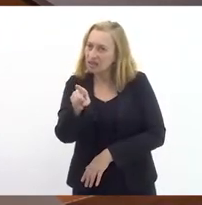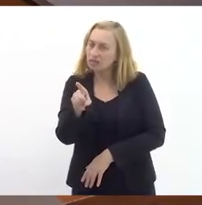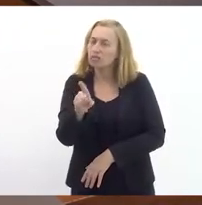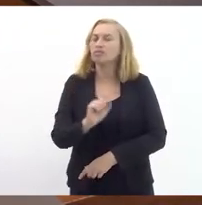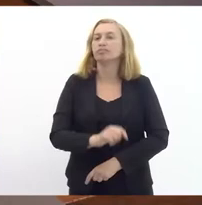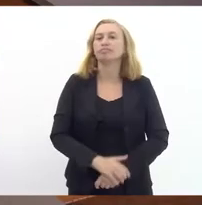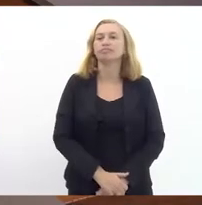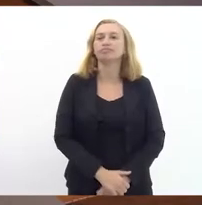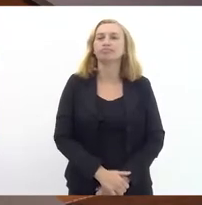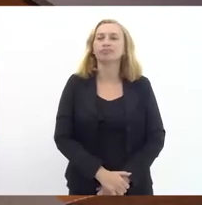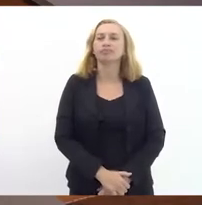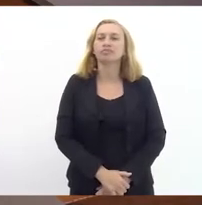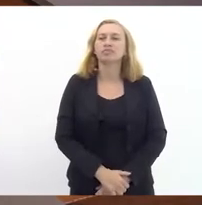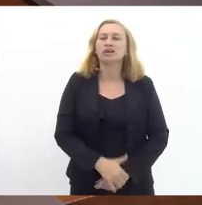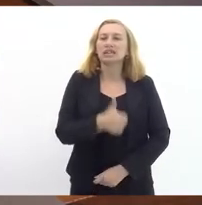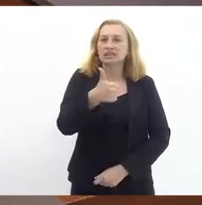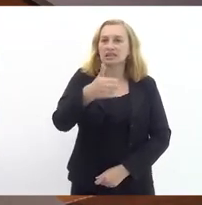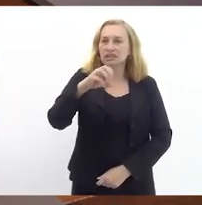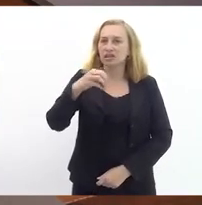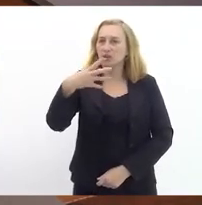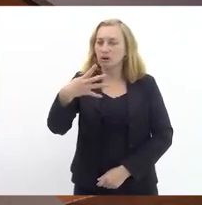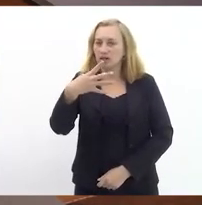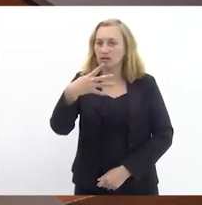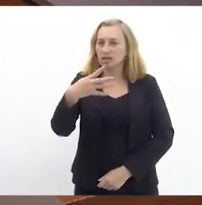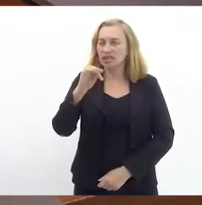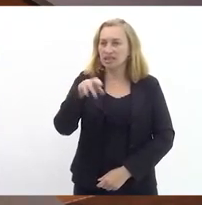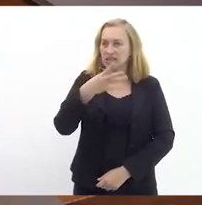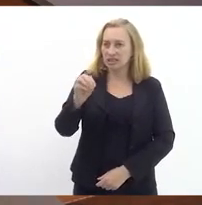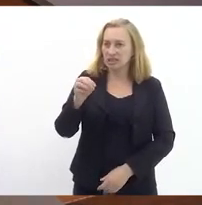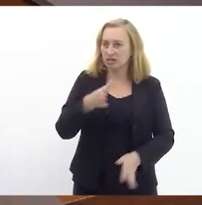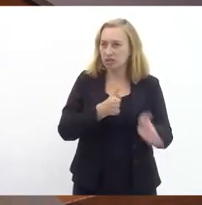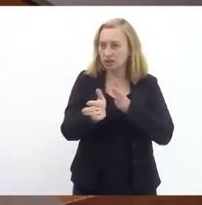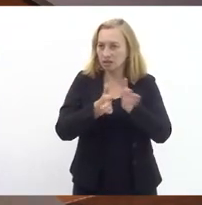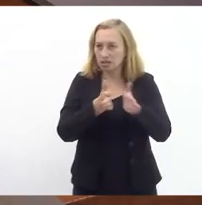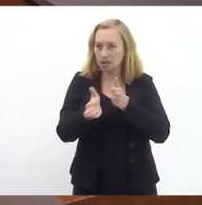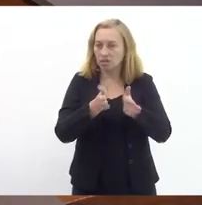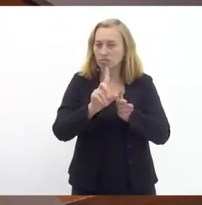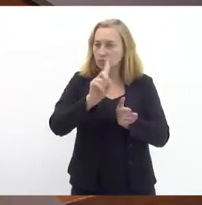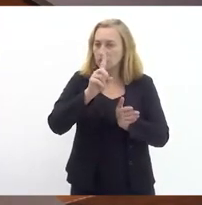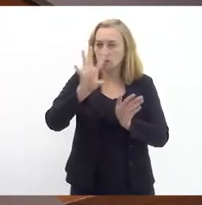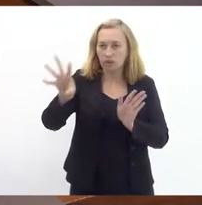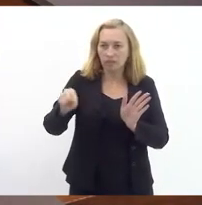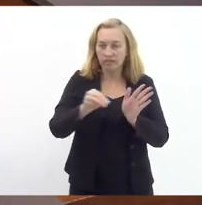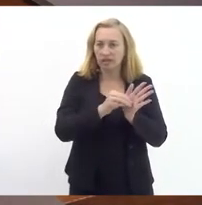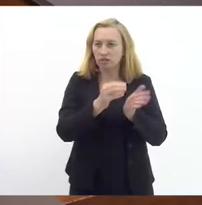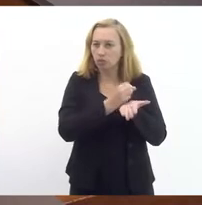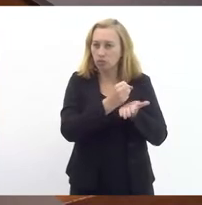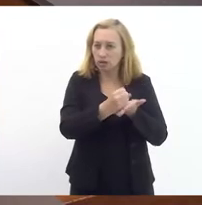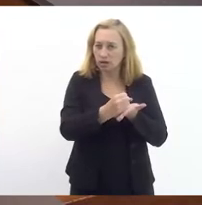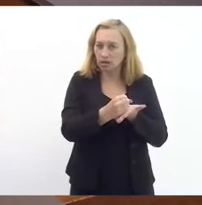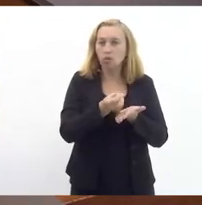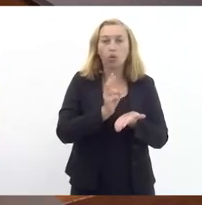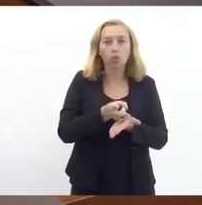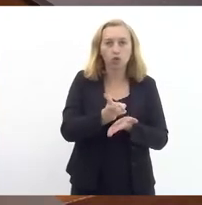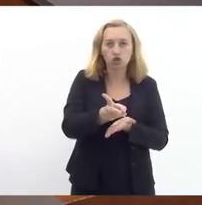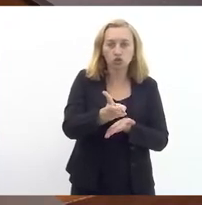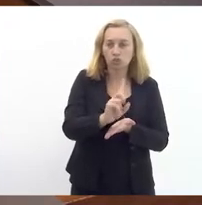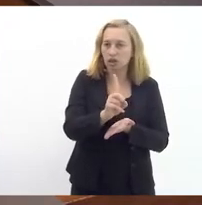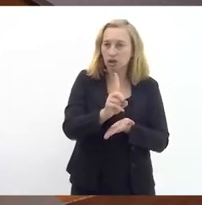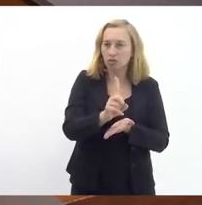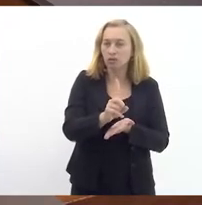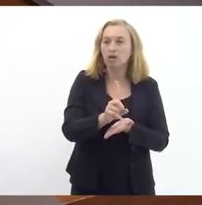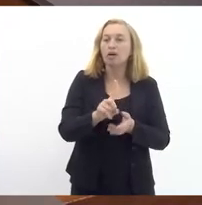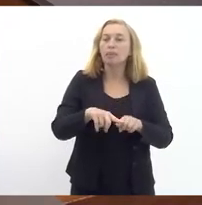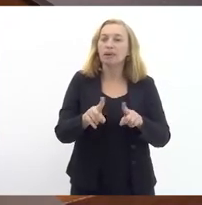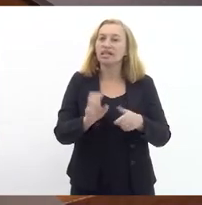as 104 estações acessíveis. Isso não estava no contrato, isso continua não estando, e a